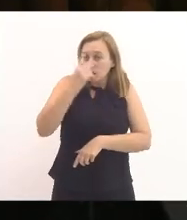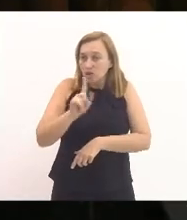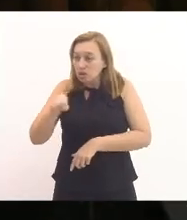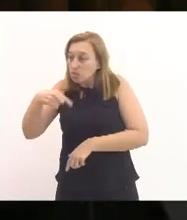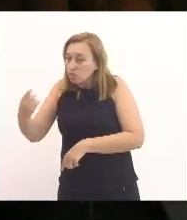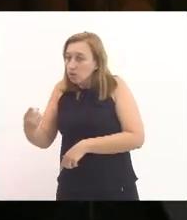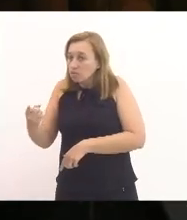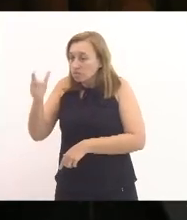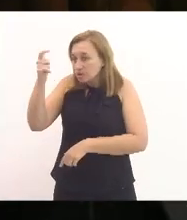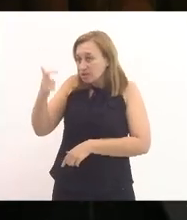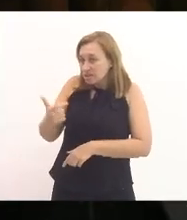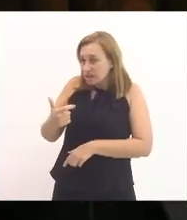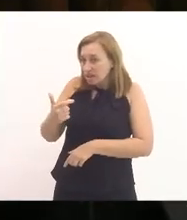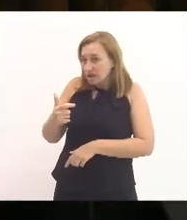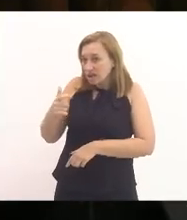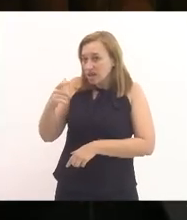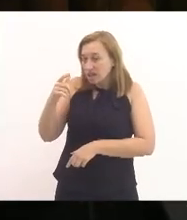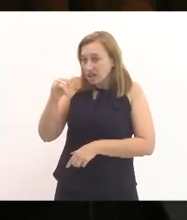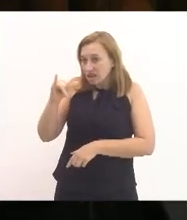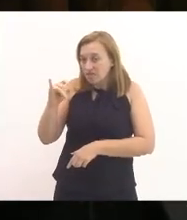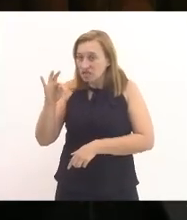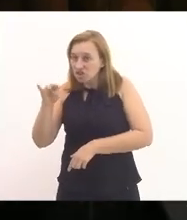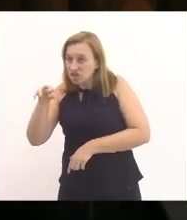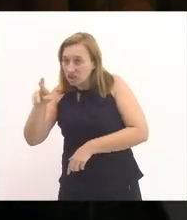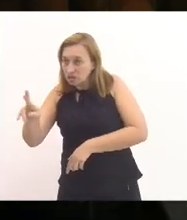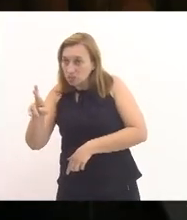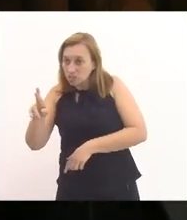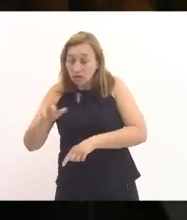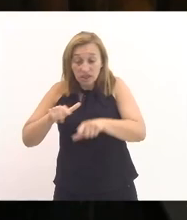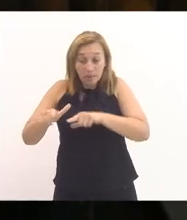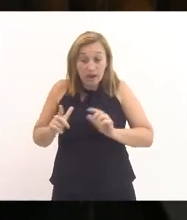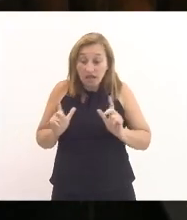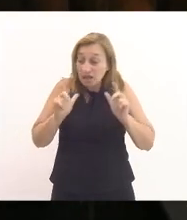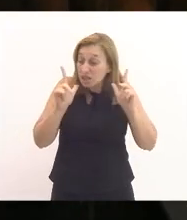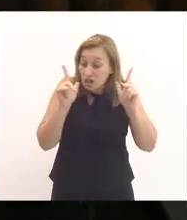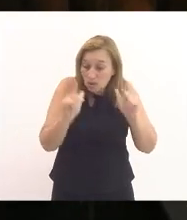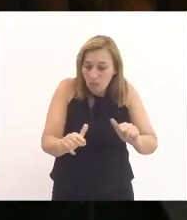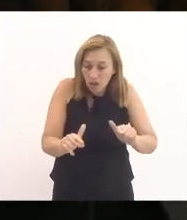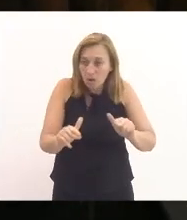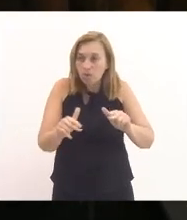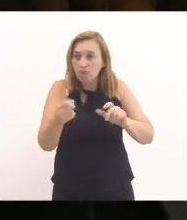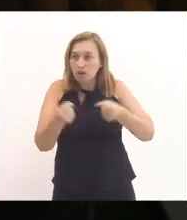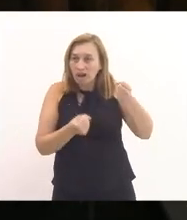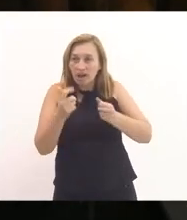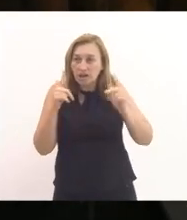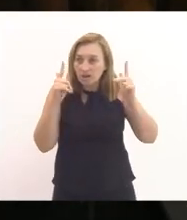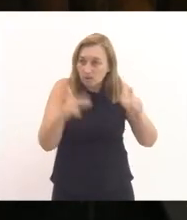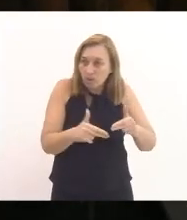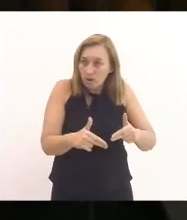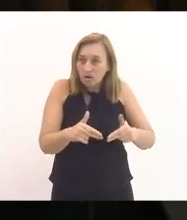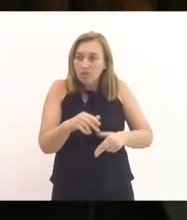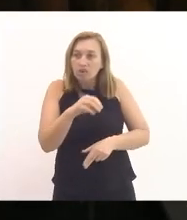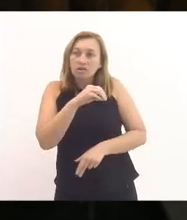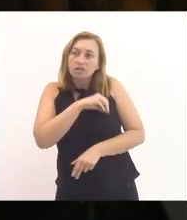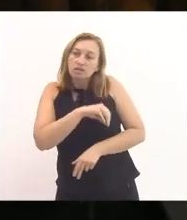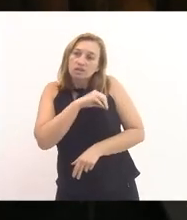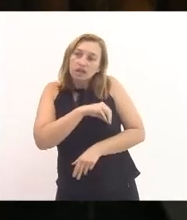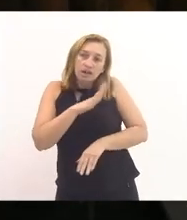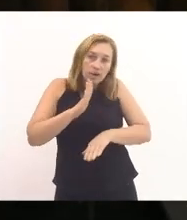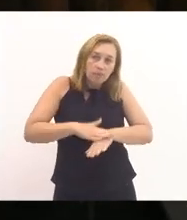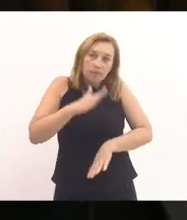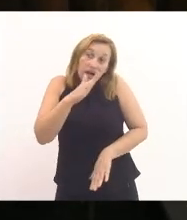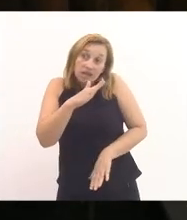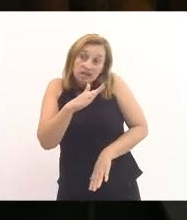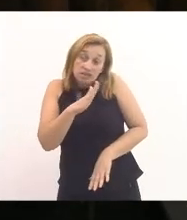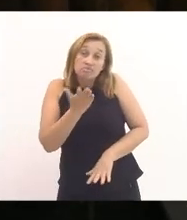investigador fazendo as mesmas coisas lotado no mesmo lugar correndo os mesmos riscos etc ganhar ao seria a importância não tá